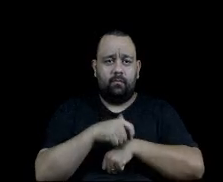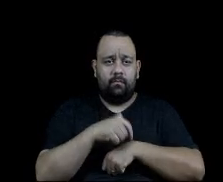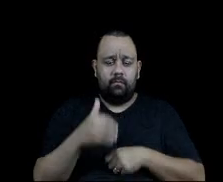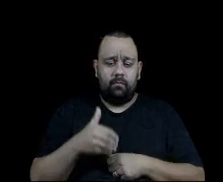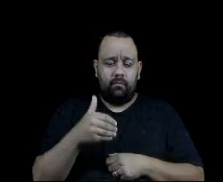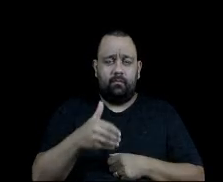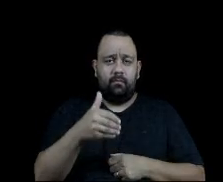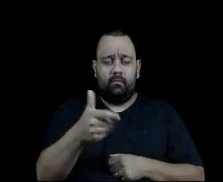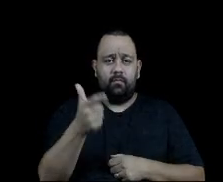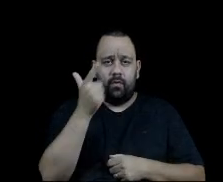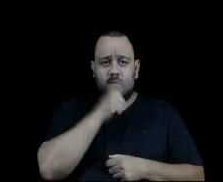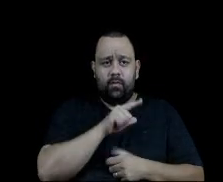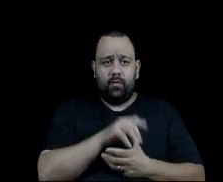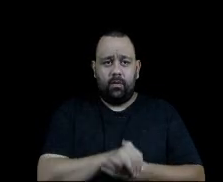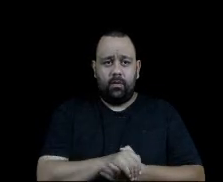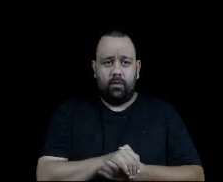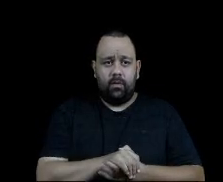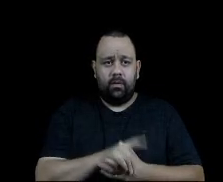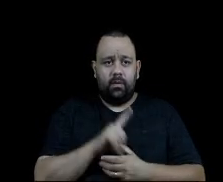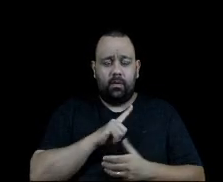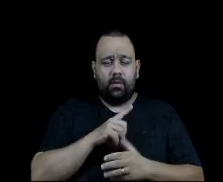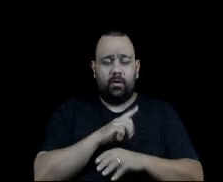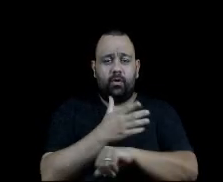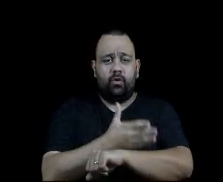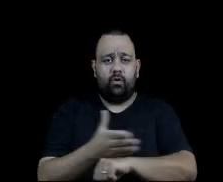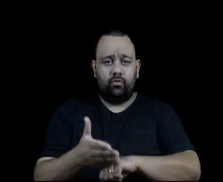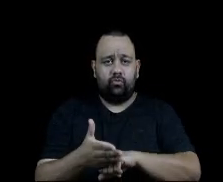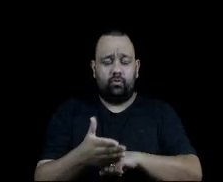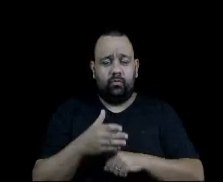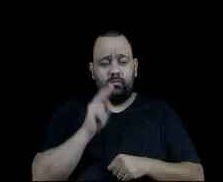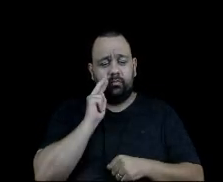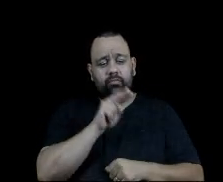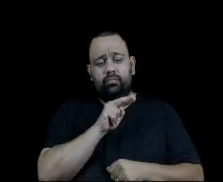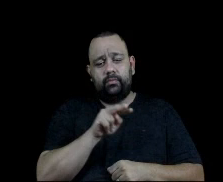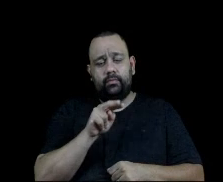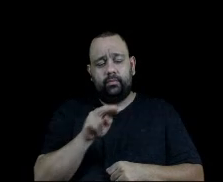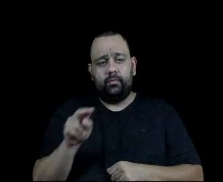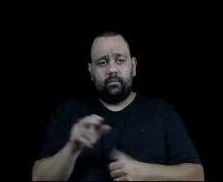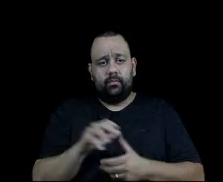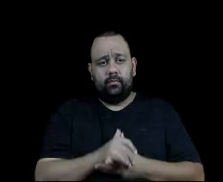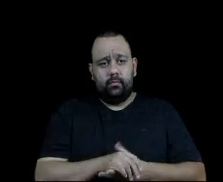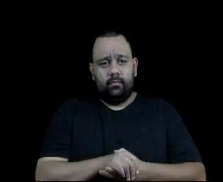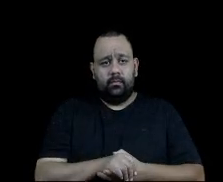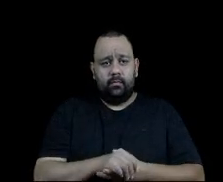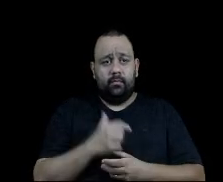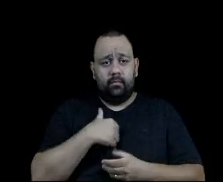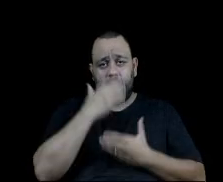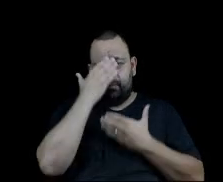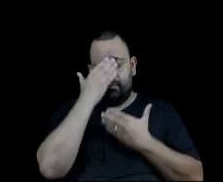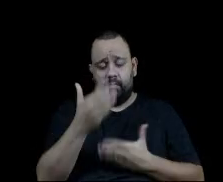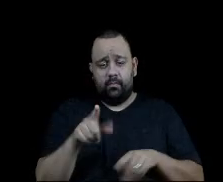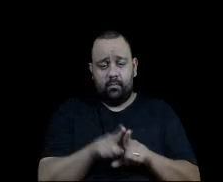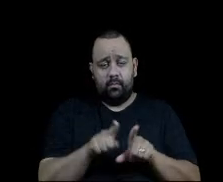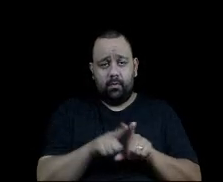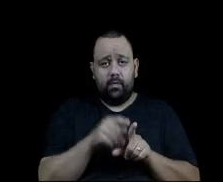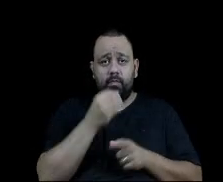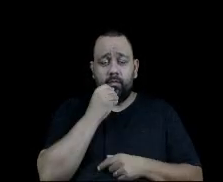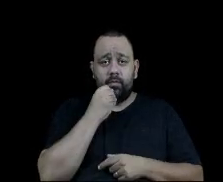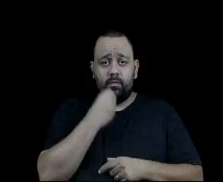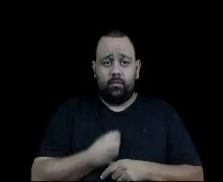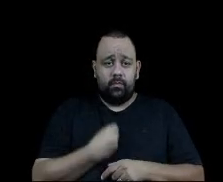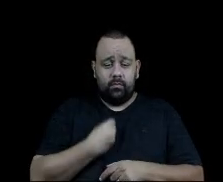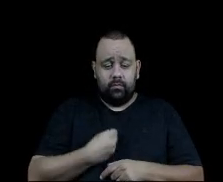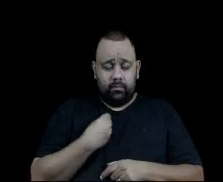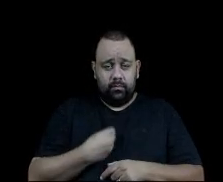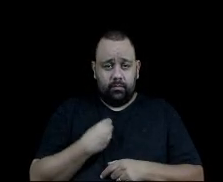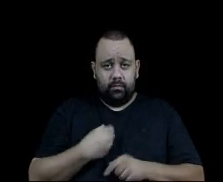mas com o tempo vocês conseguem. Você vai criando o costume de verificar, né? Então, mas eu que agradeço,